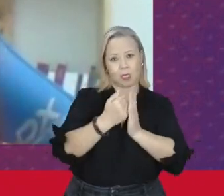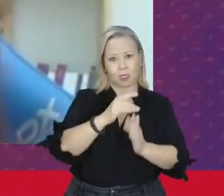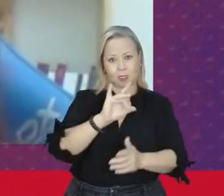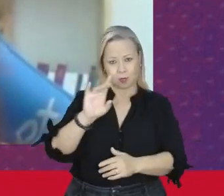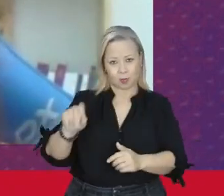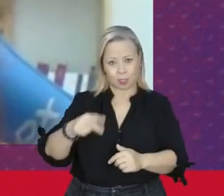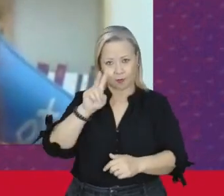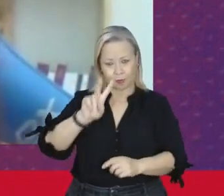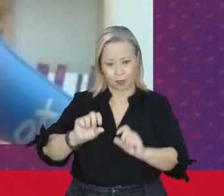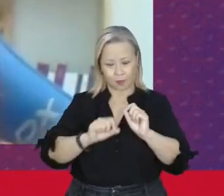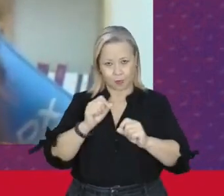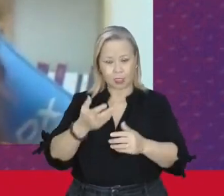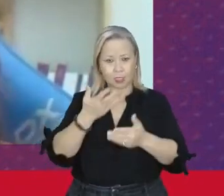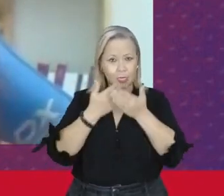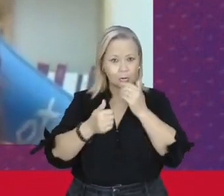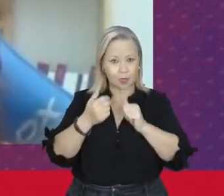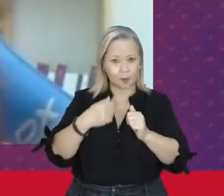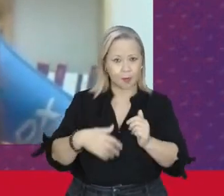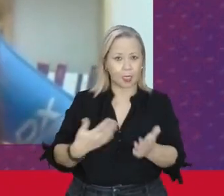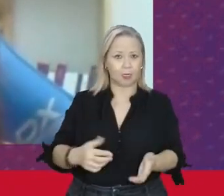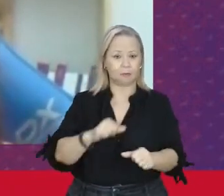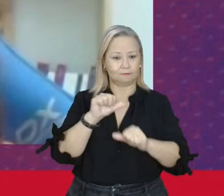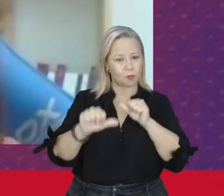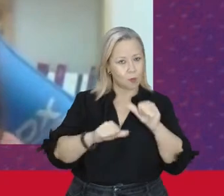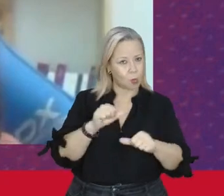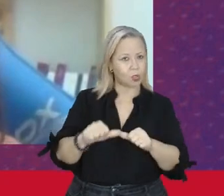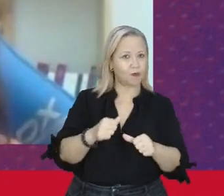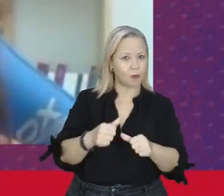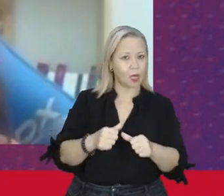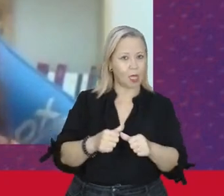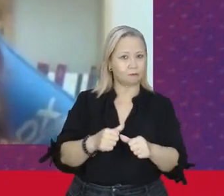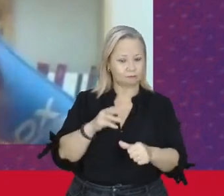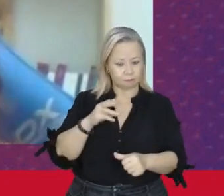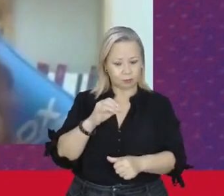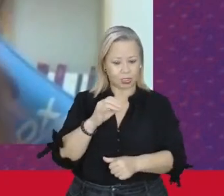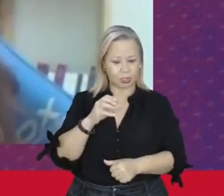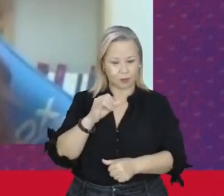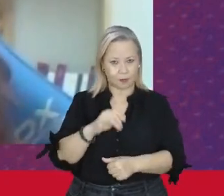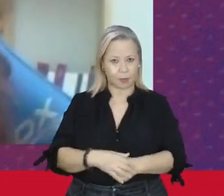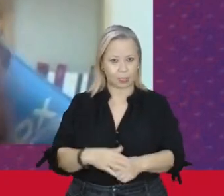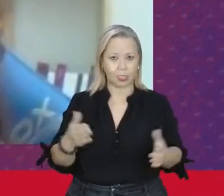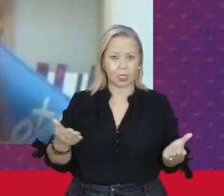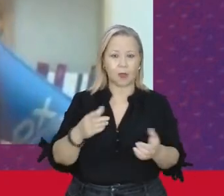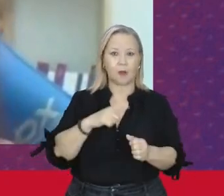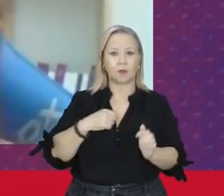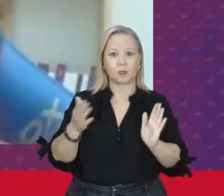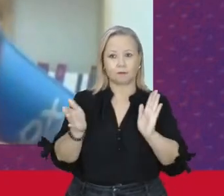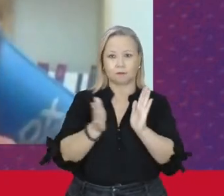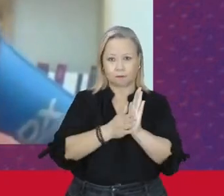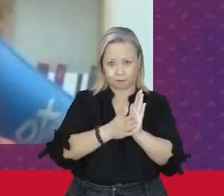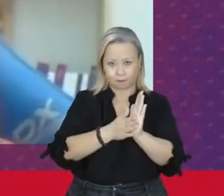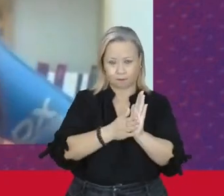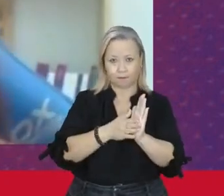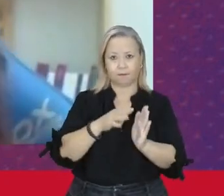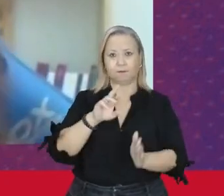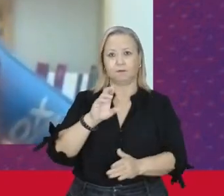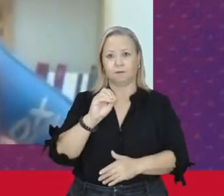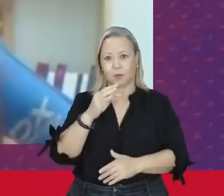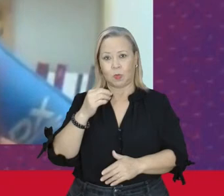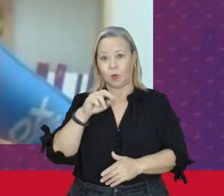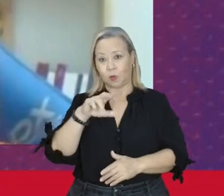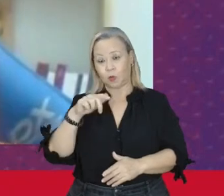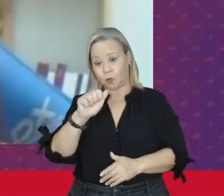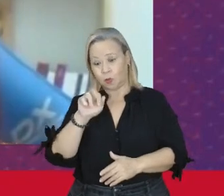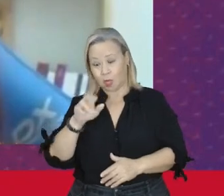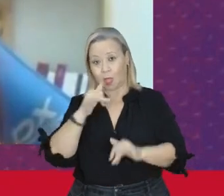a quantidade de alimentos transgênicos na alimentação do povo brasileiro, e agora nem a rotulagem desses transgênicos é mais